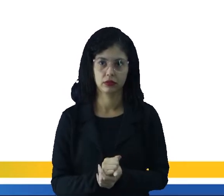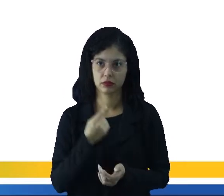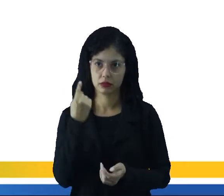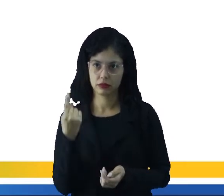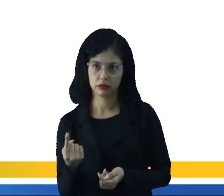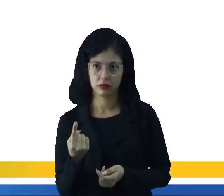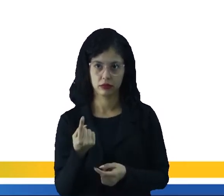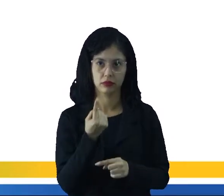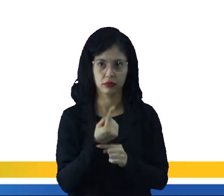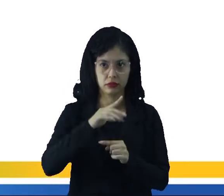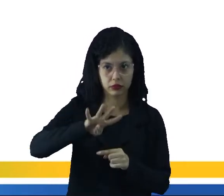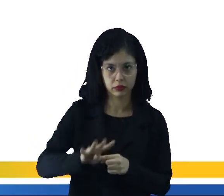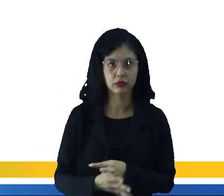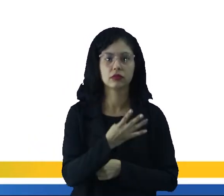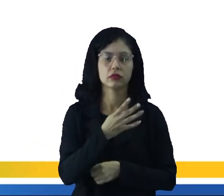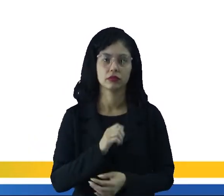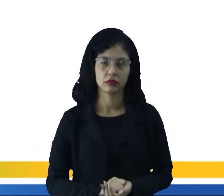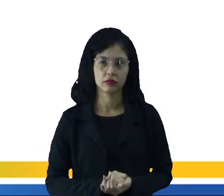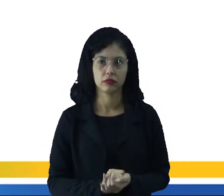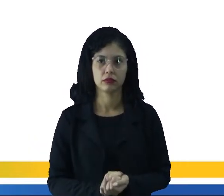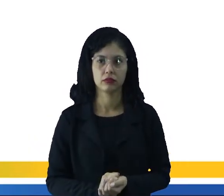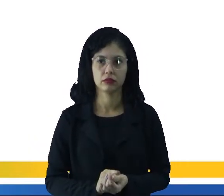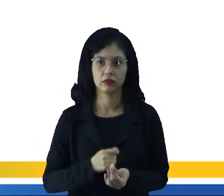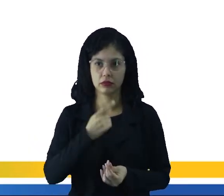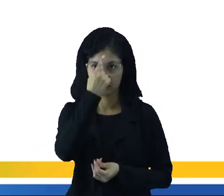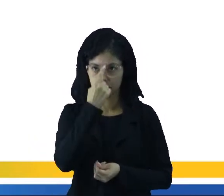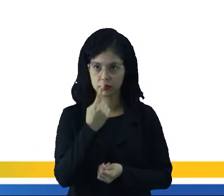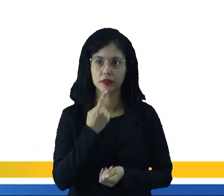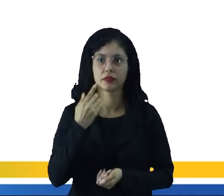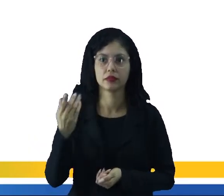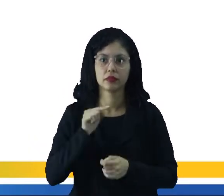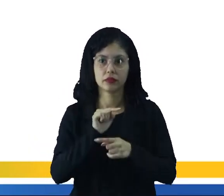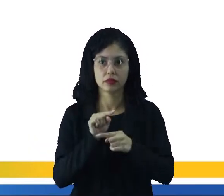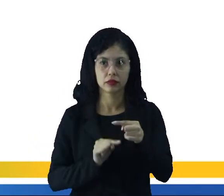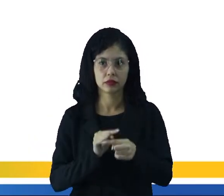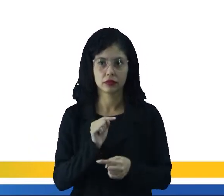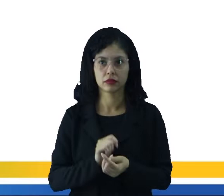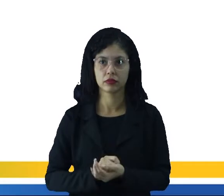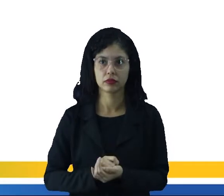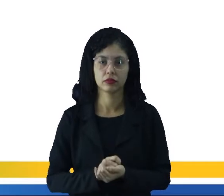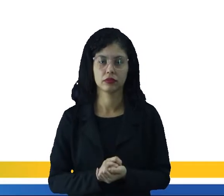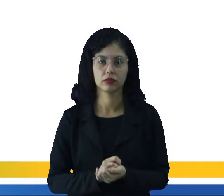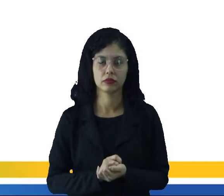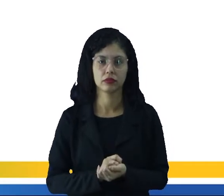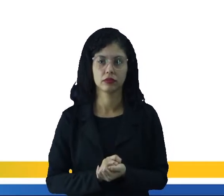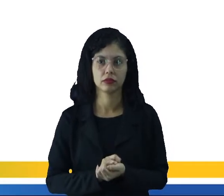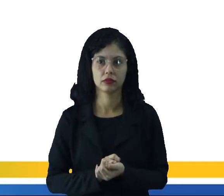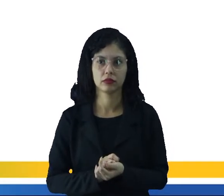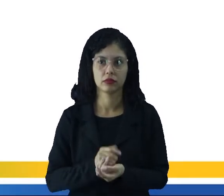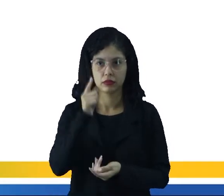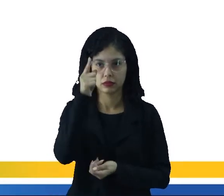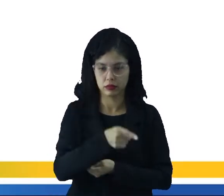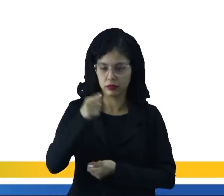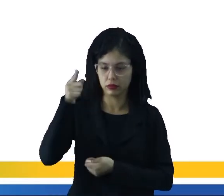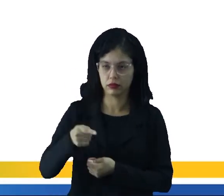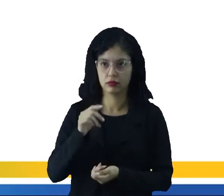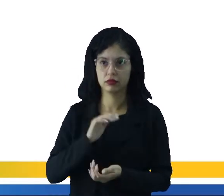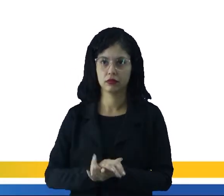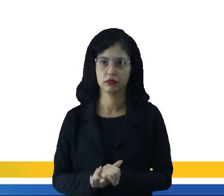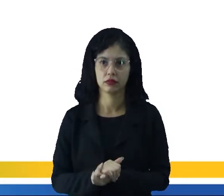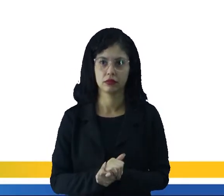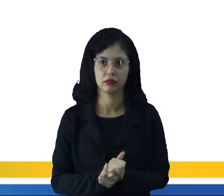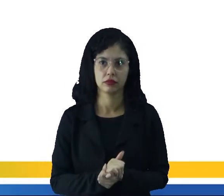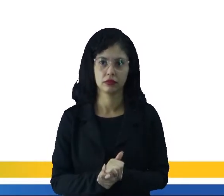para 4 milhões, tem essa forma como forma de divisão, 1 para 4 milhões com uma barrinha, 1